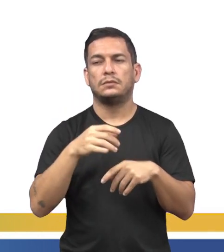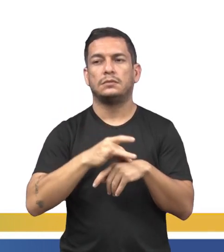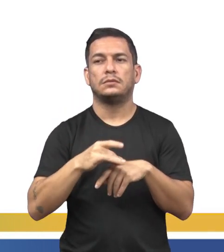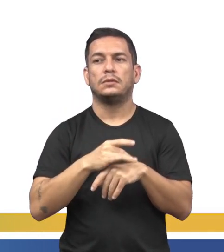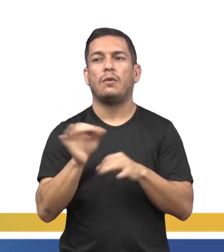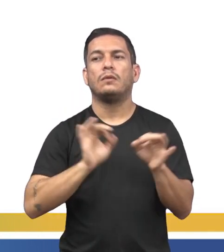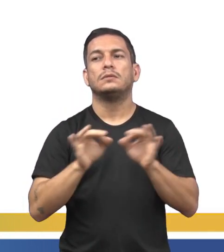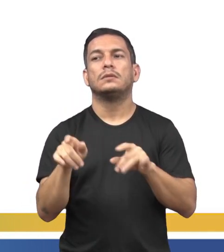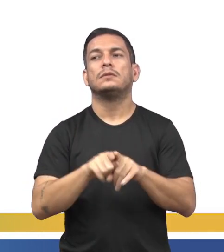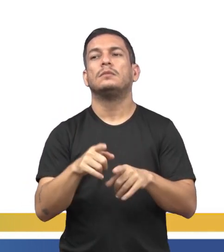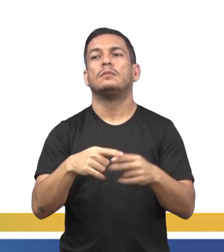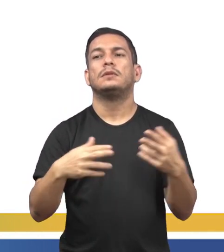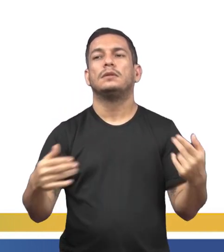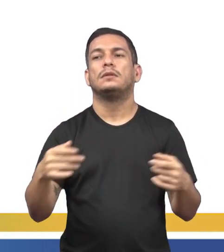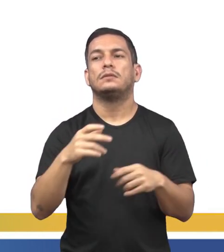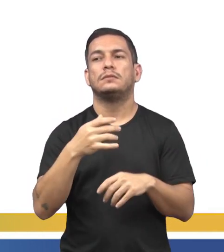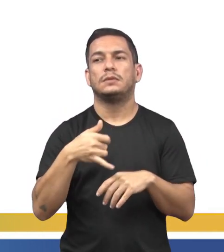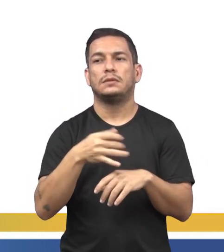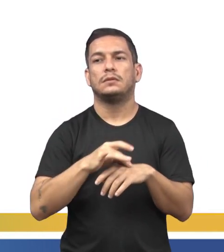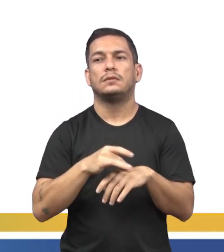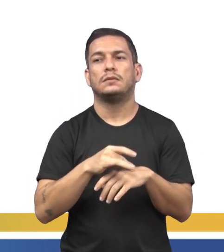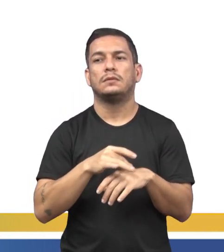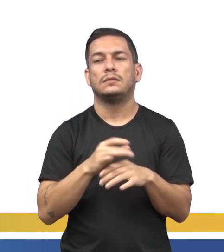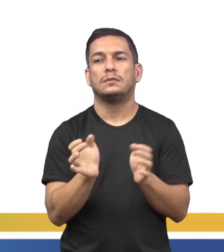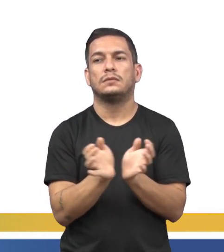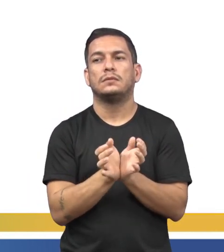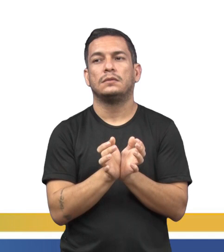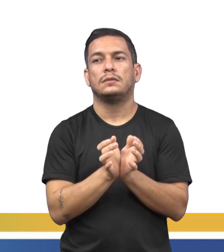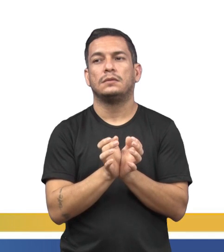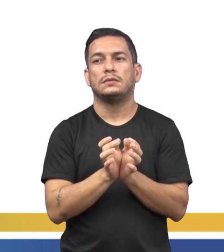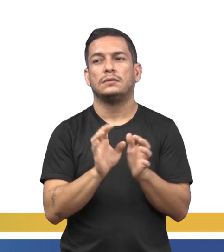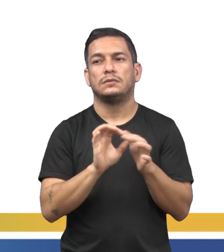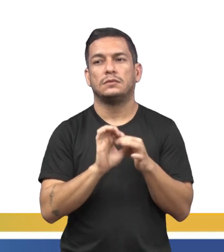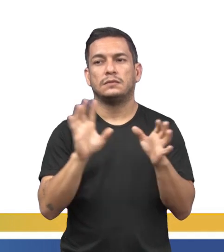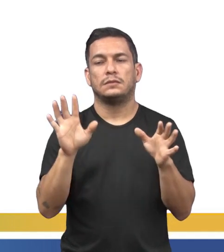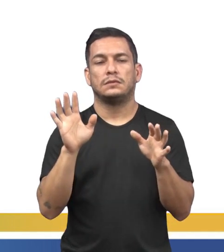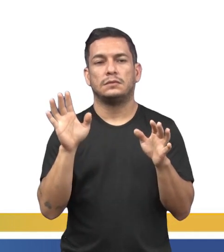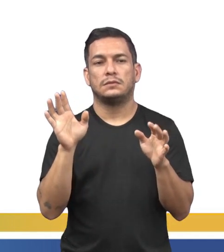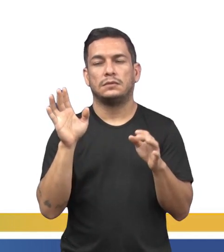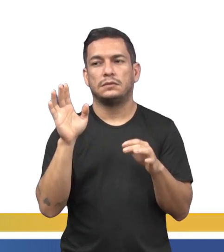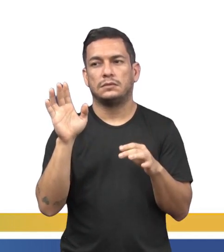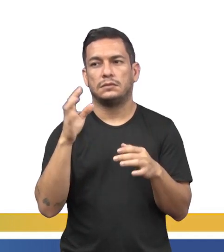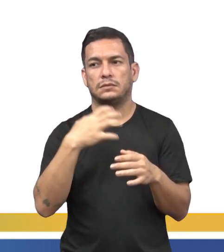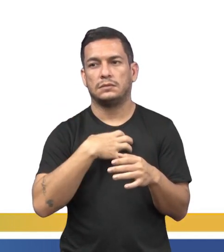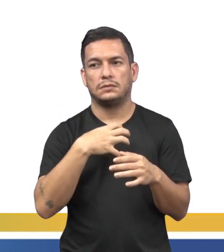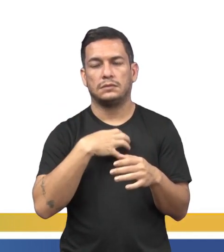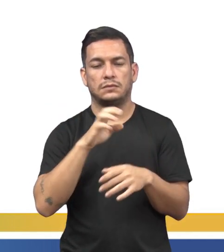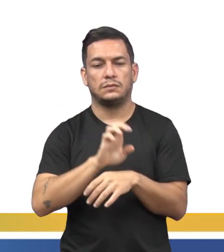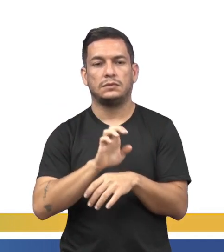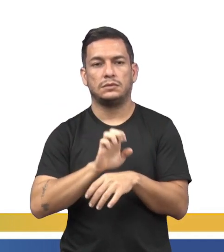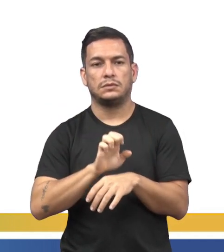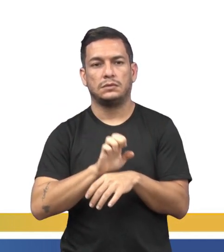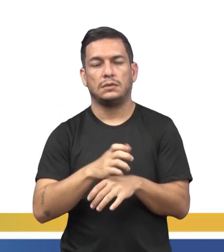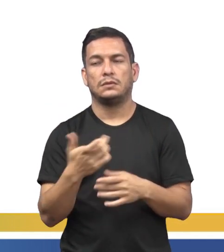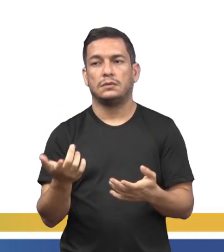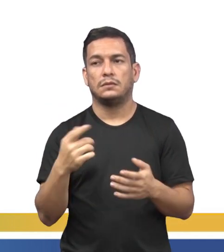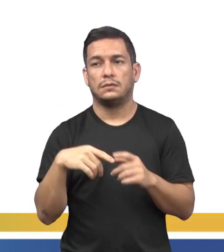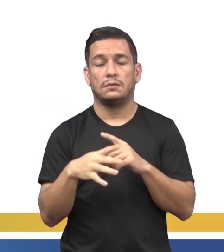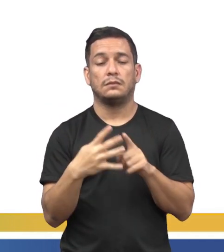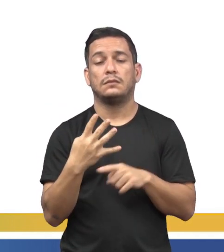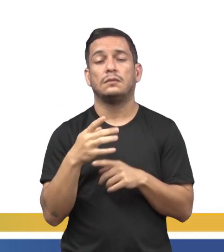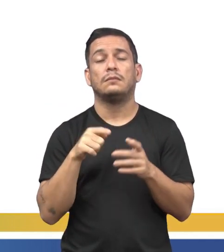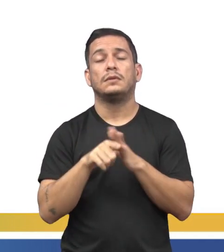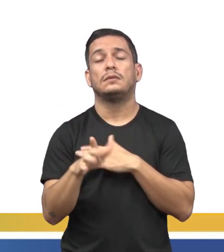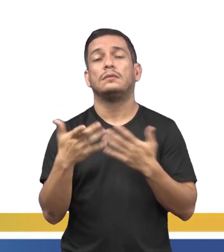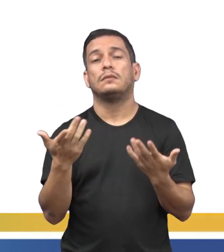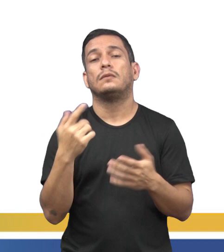e organizar os produtores de petróleo em cooperativas, a fim de livrar os produtores das ações do Estado. Então aqui ele está perguntando